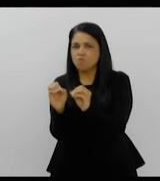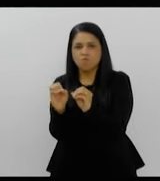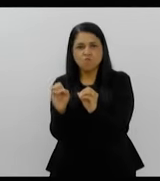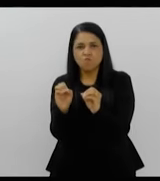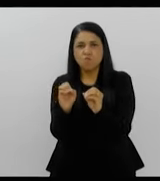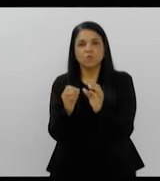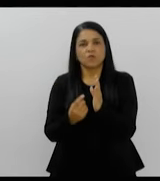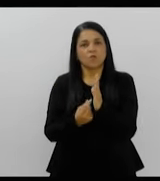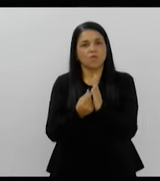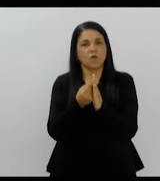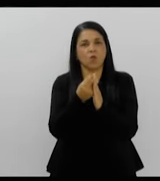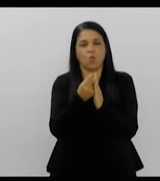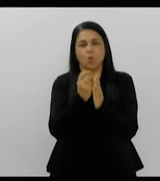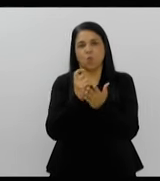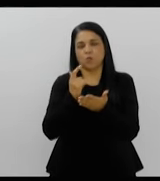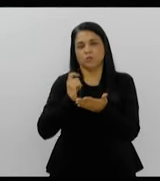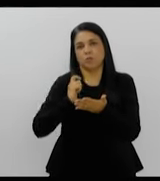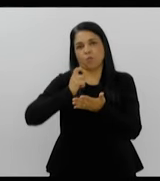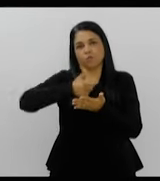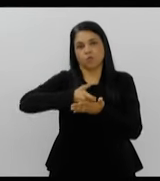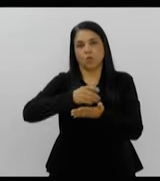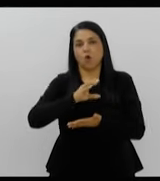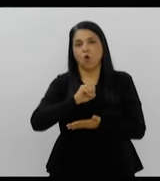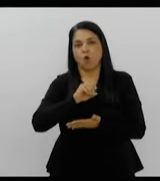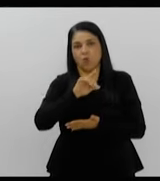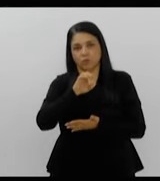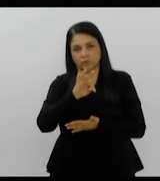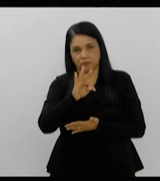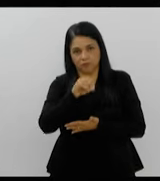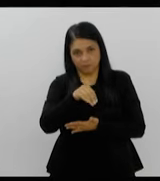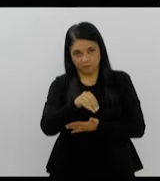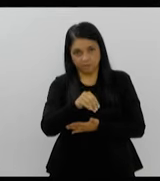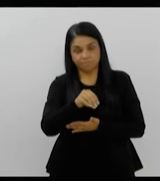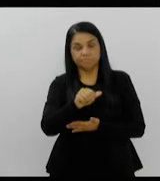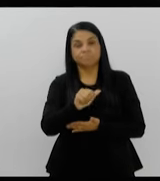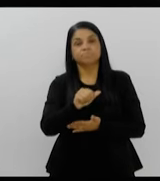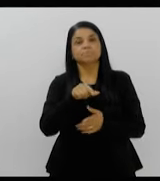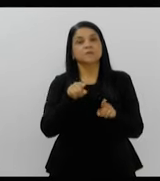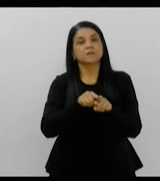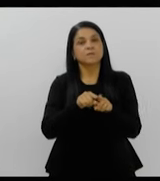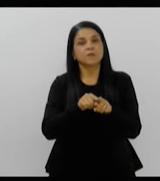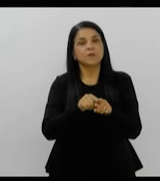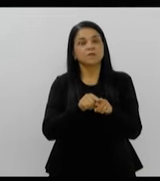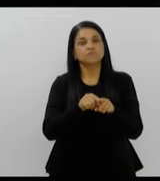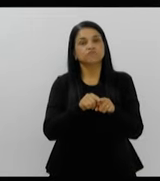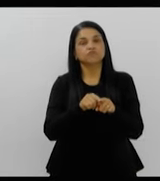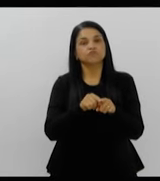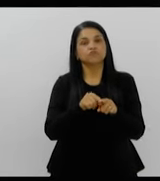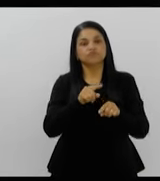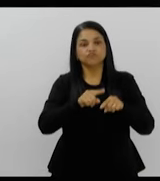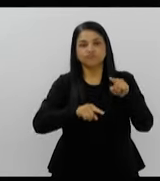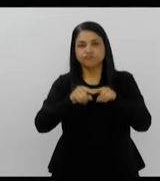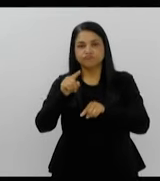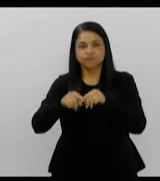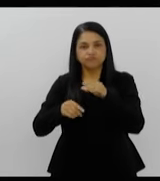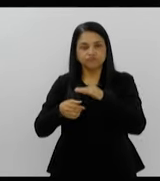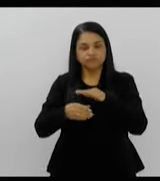o valor da tarifa, e os recursos amealhados pelos estados